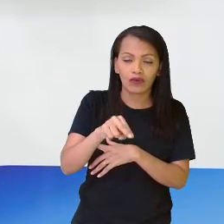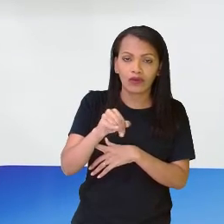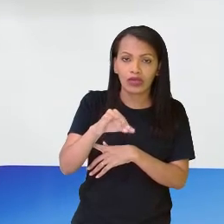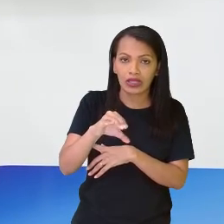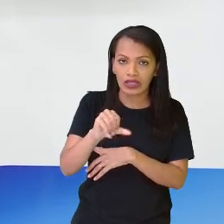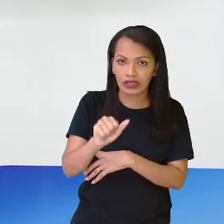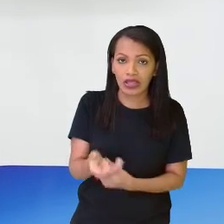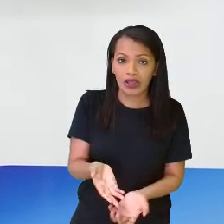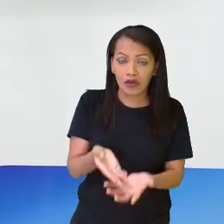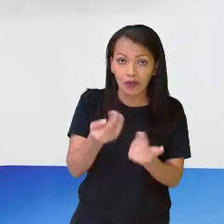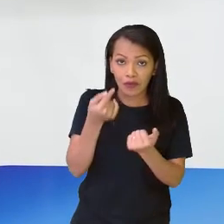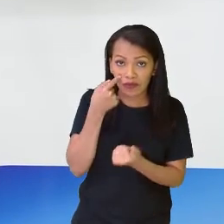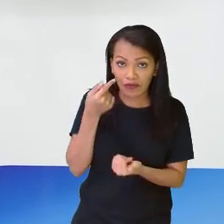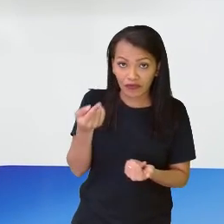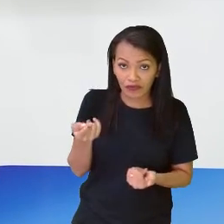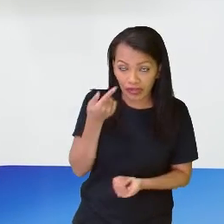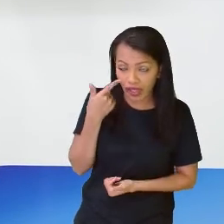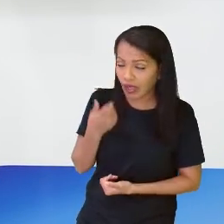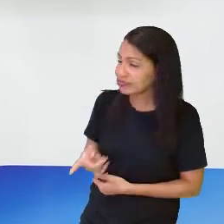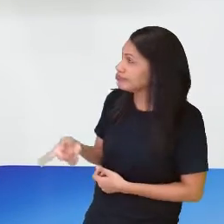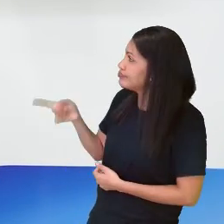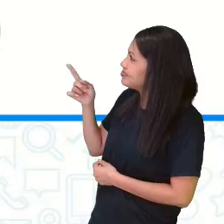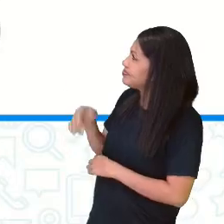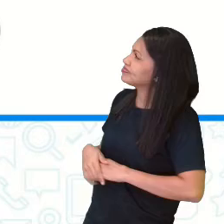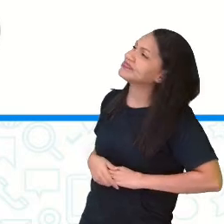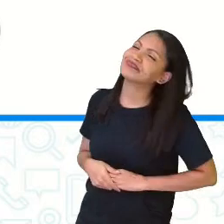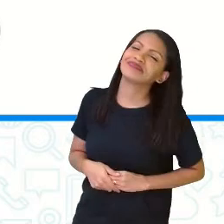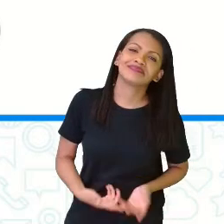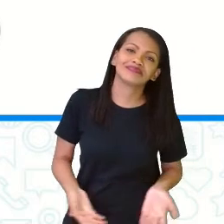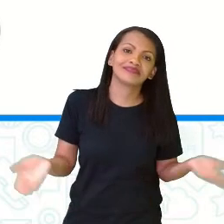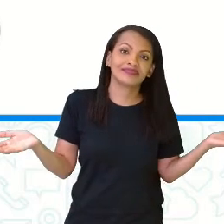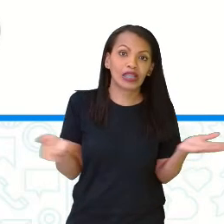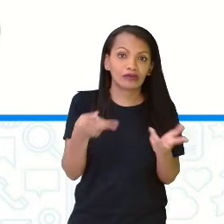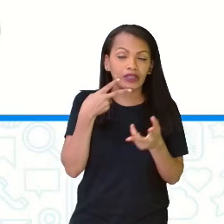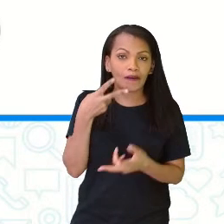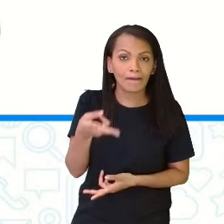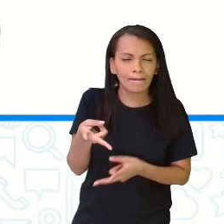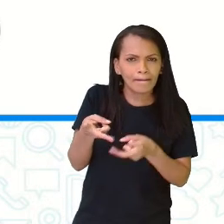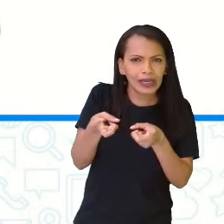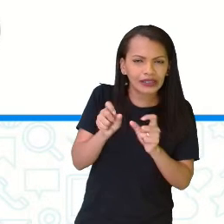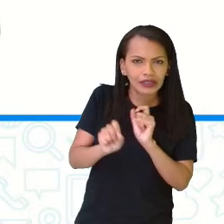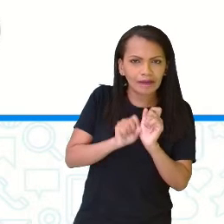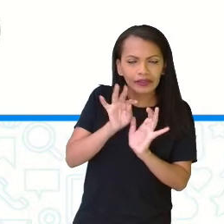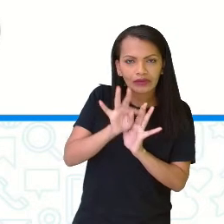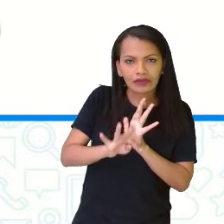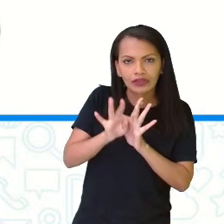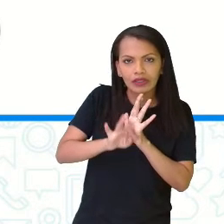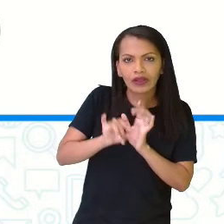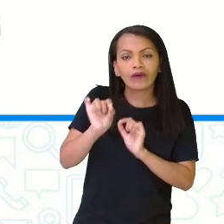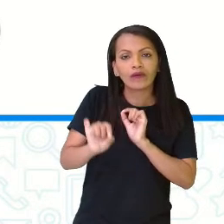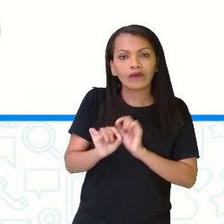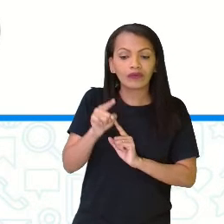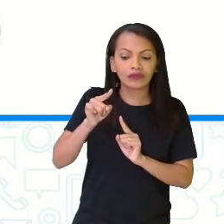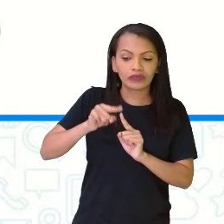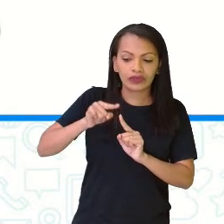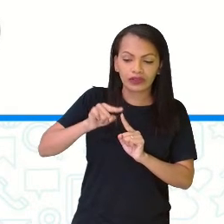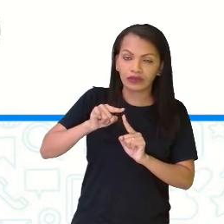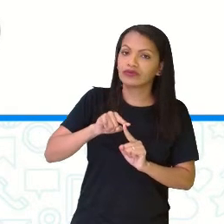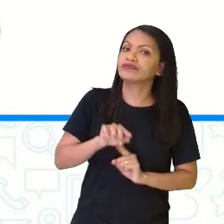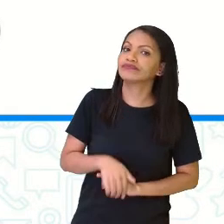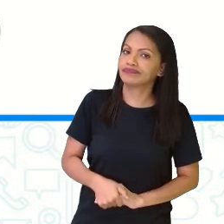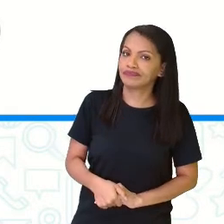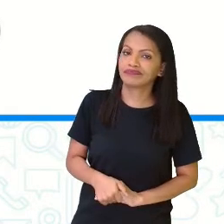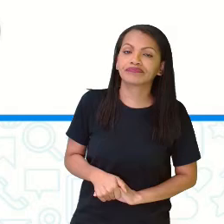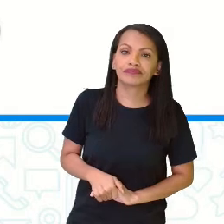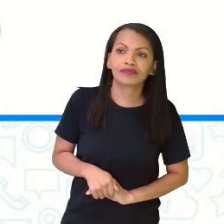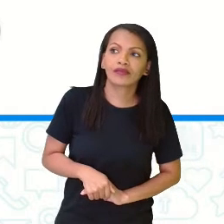narrativos. Vamos ler agora esse outro texto. Você já percebe, nesse texto, pelo título, quando tem